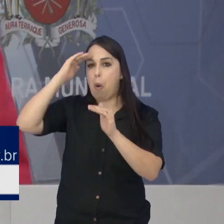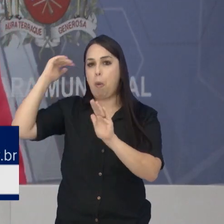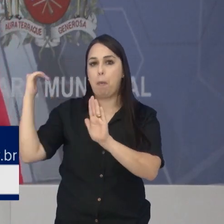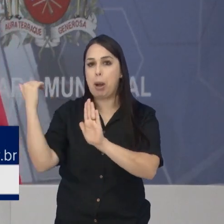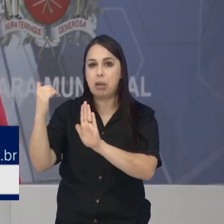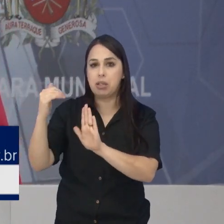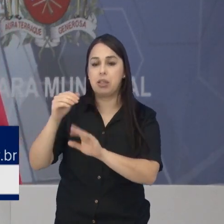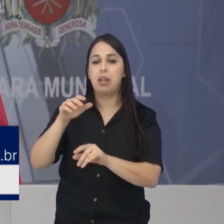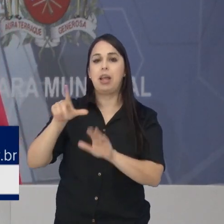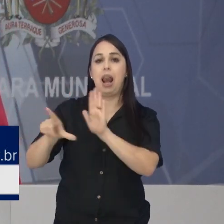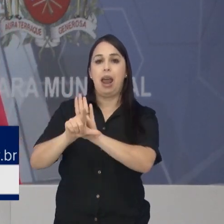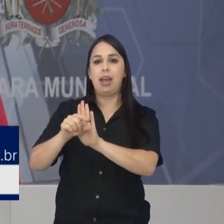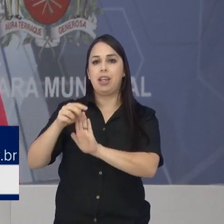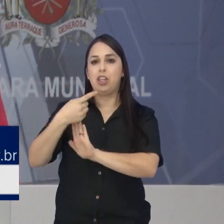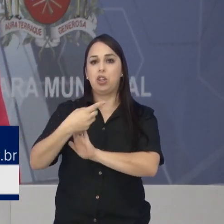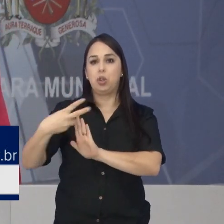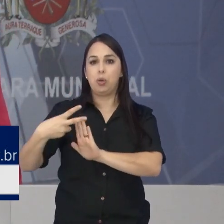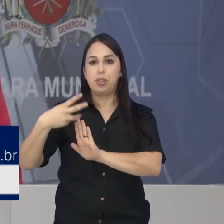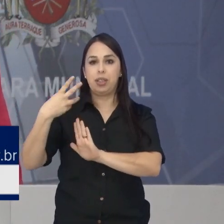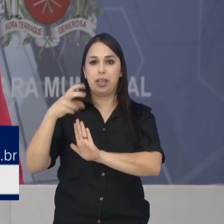Federal